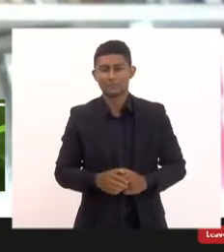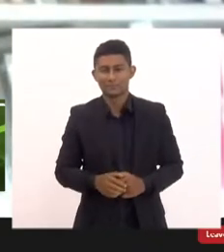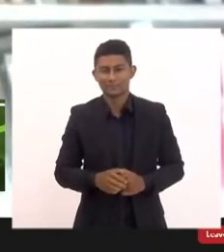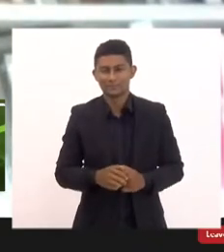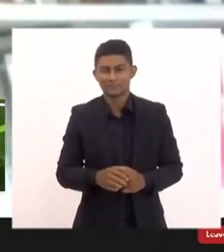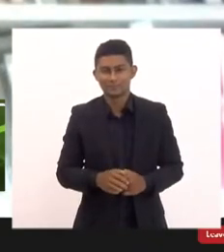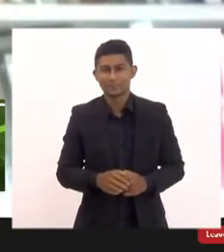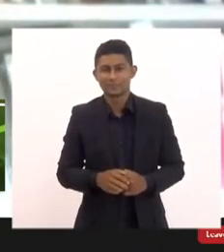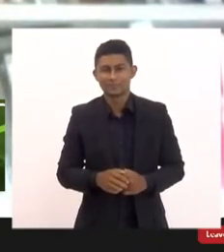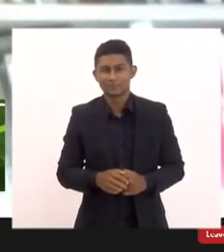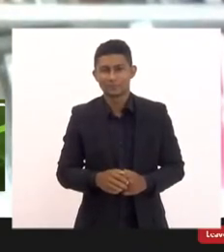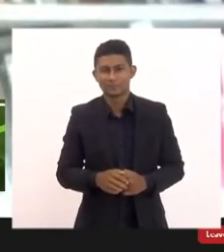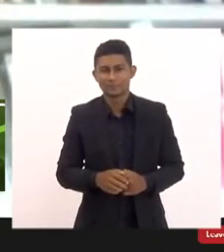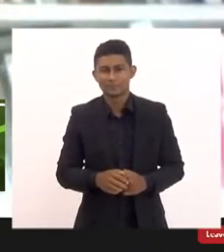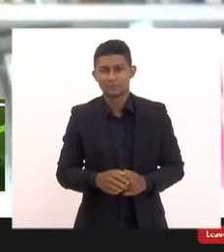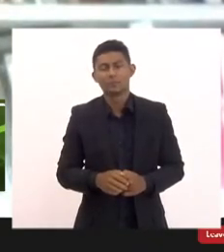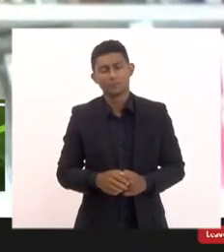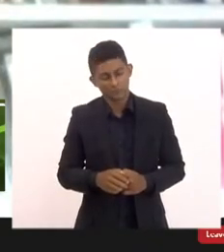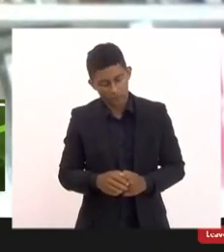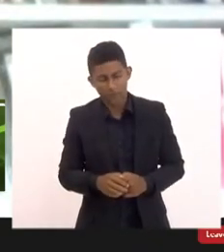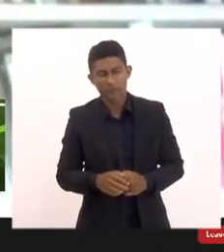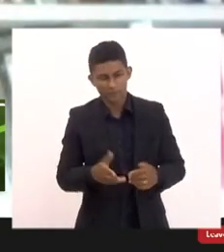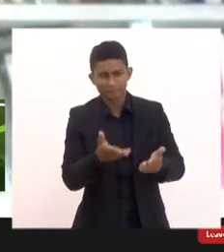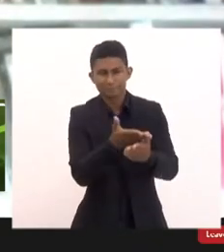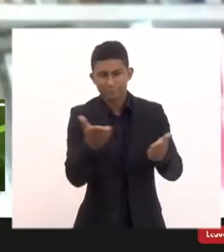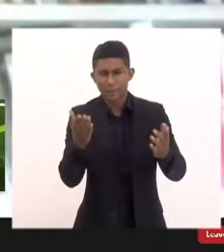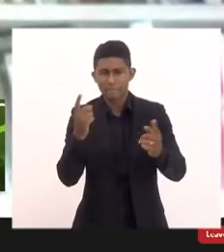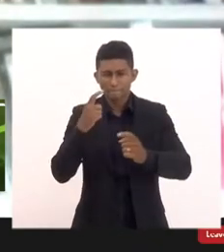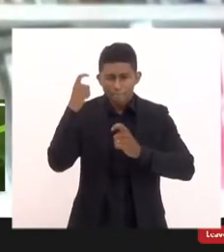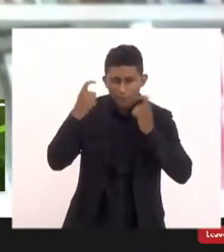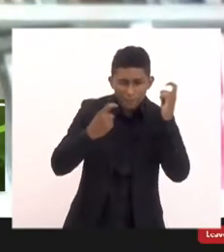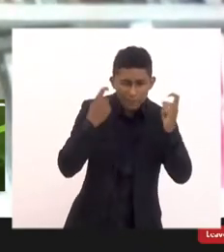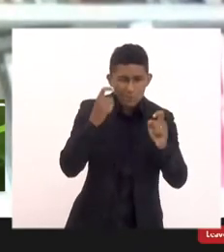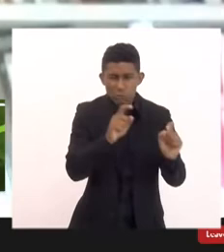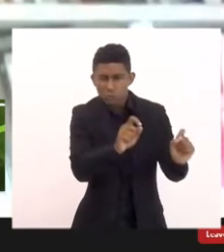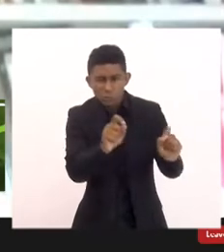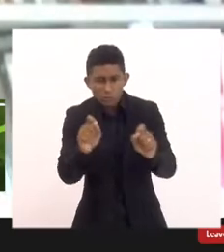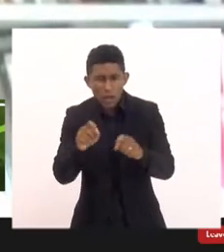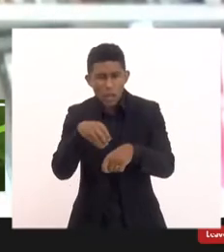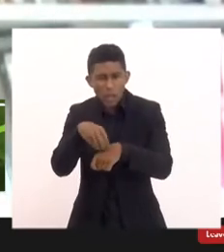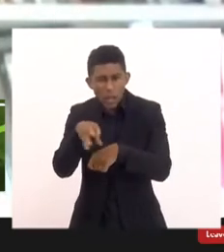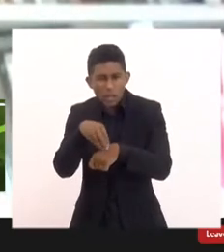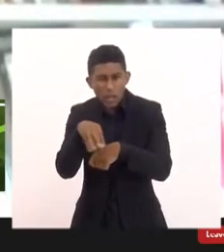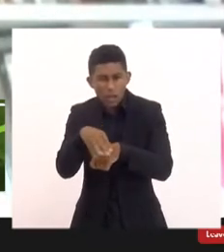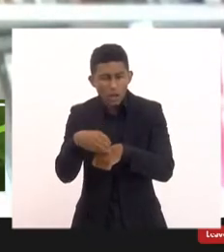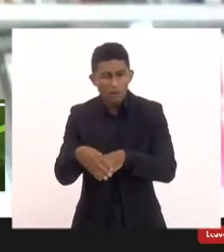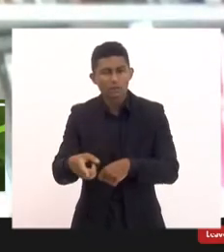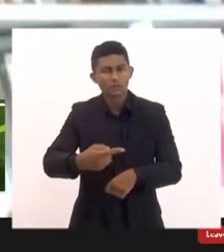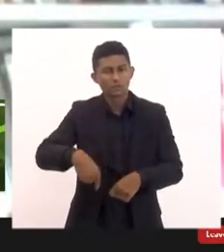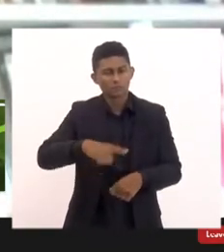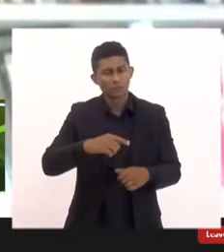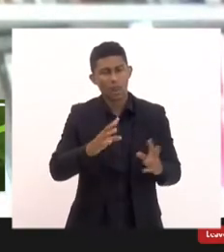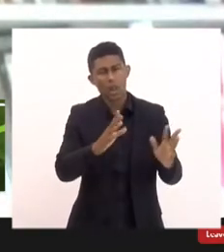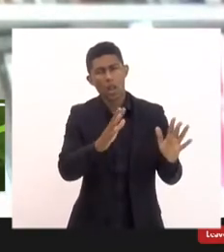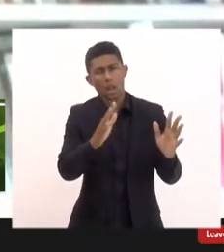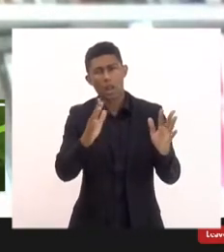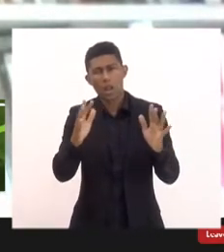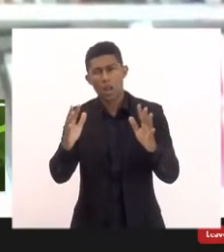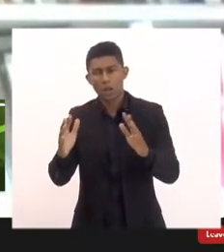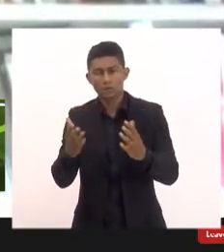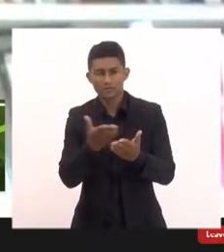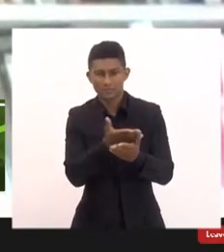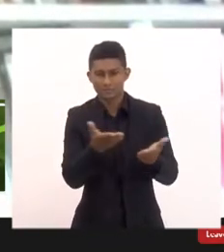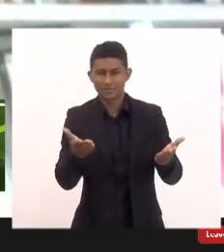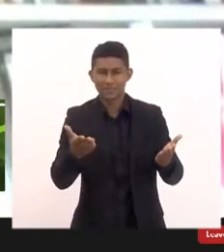né, trazendo as preocupações da categoria dos professores, dos profissionais de